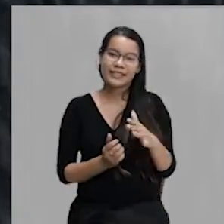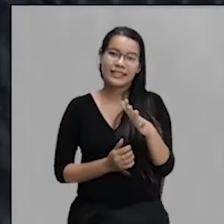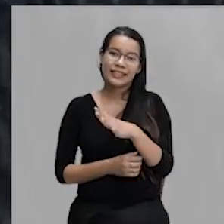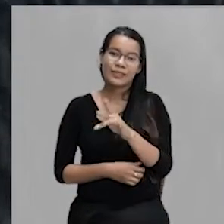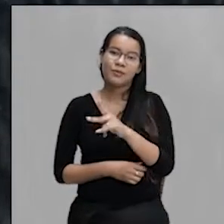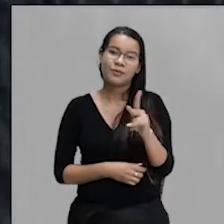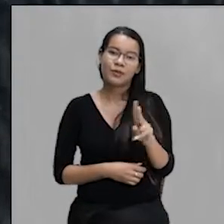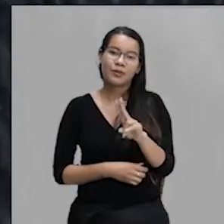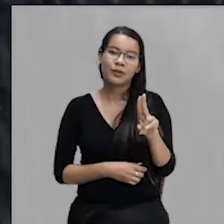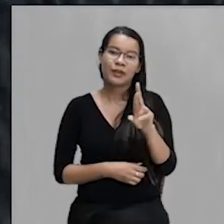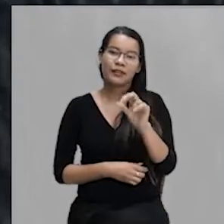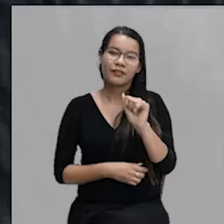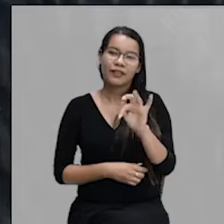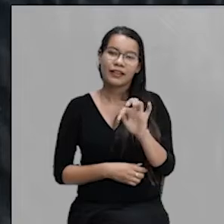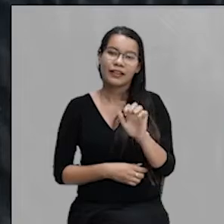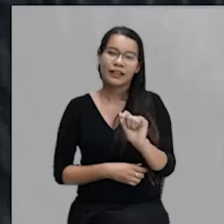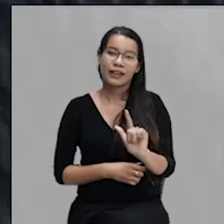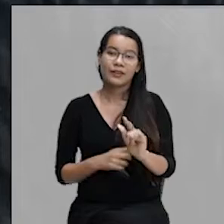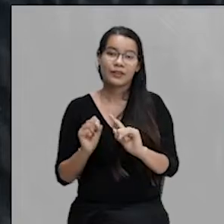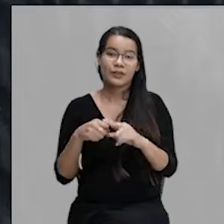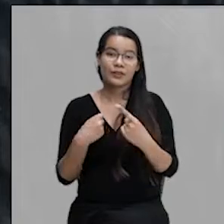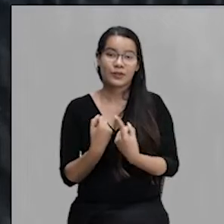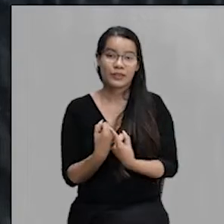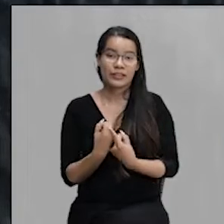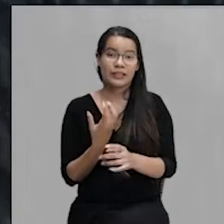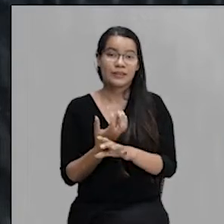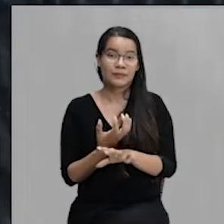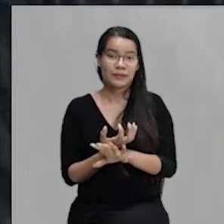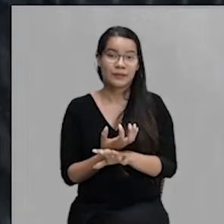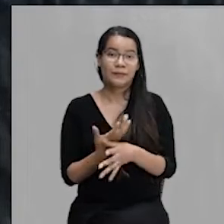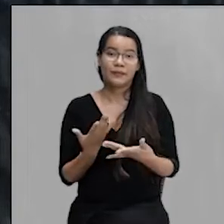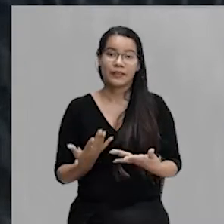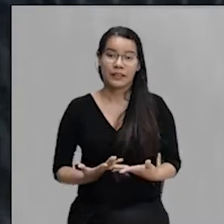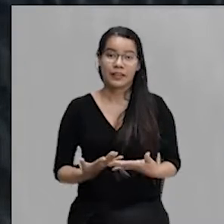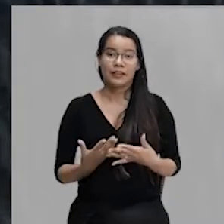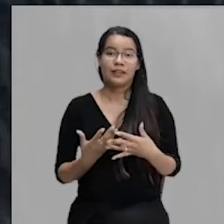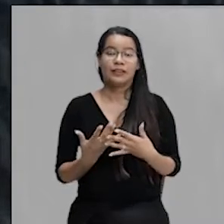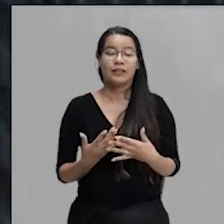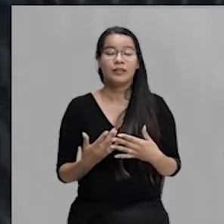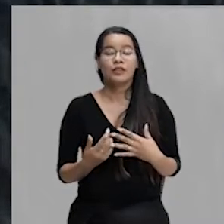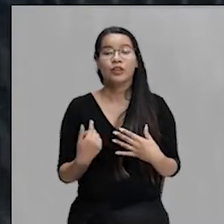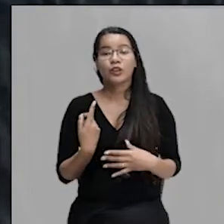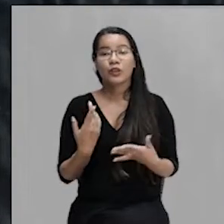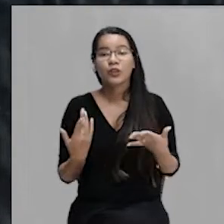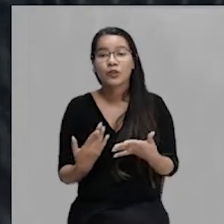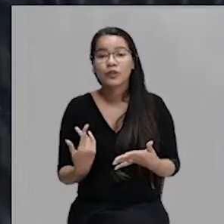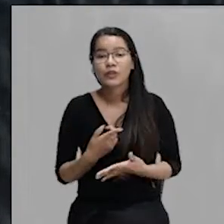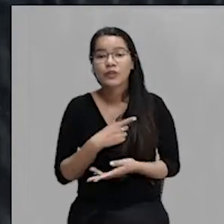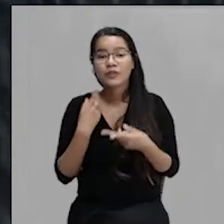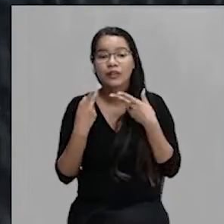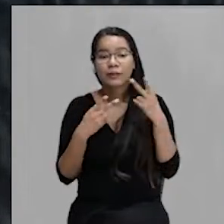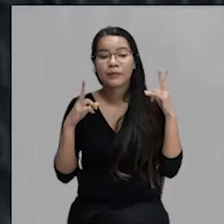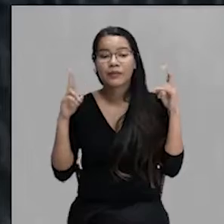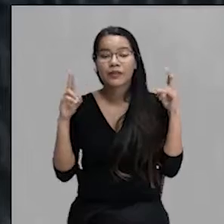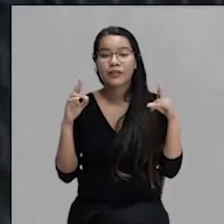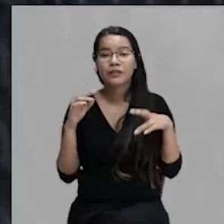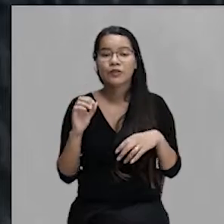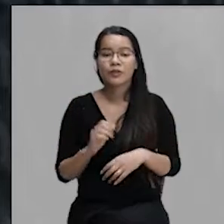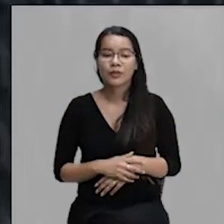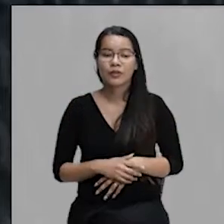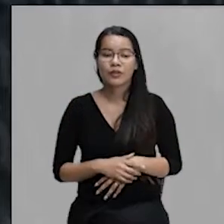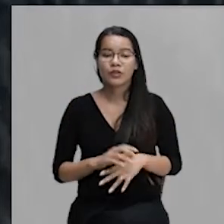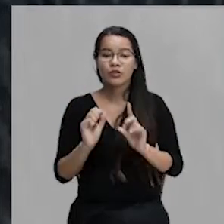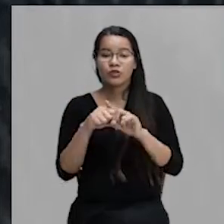Professor Rafael Carlos, de Sociologia da plataforma Gonçalves Dias, mais uma vez aqui com vocês e dessa vez para tratar do